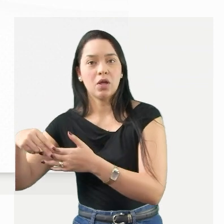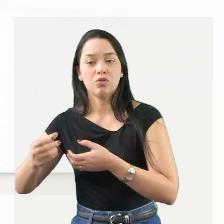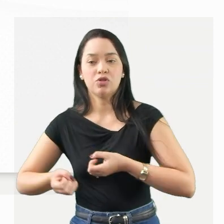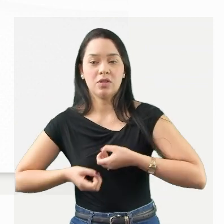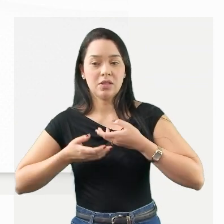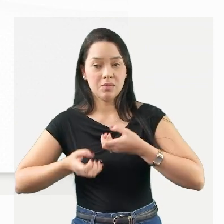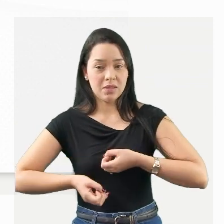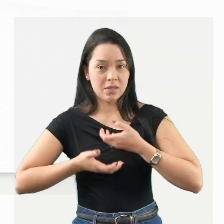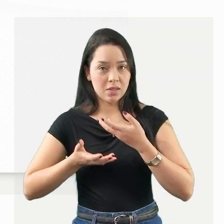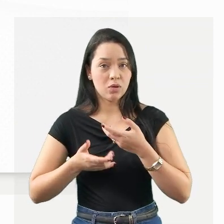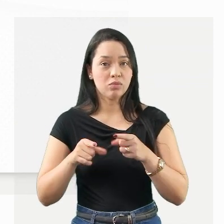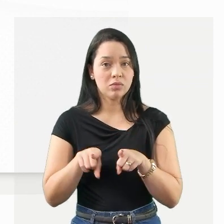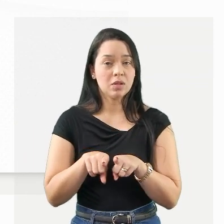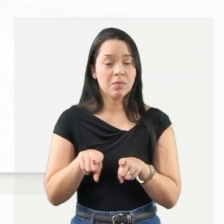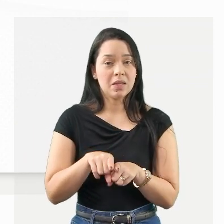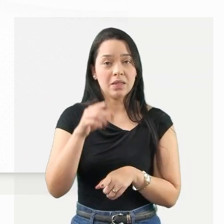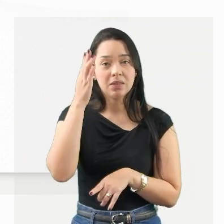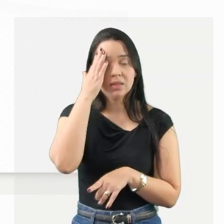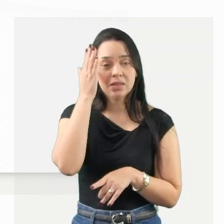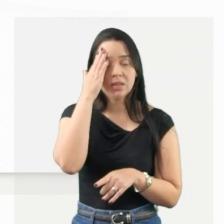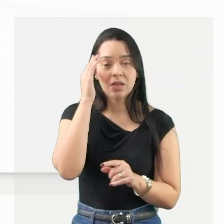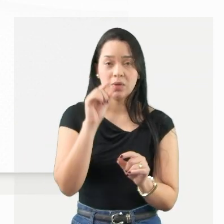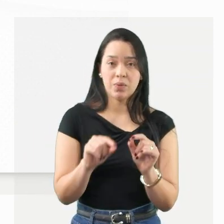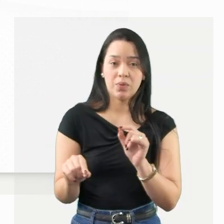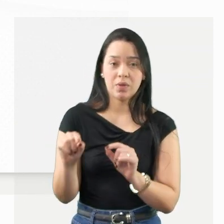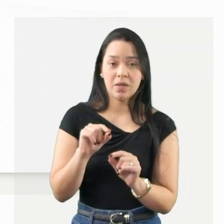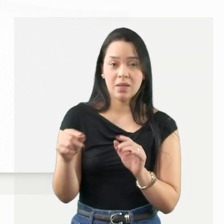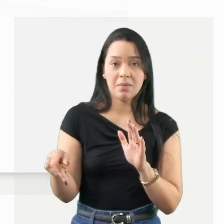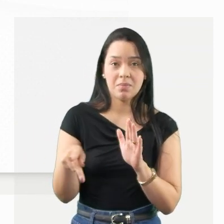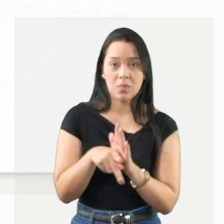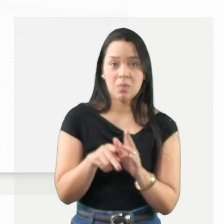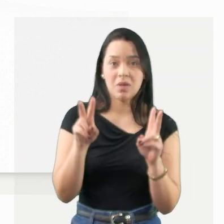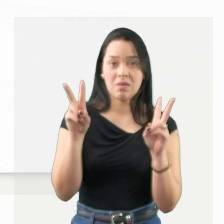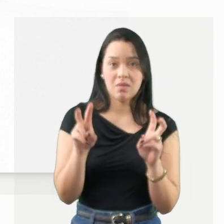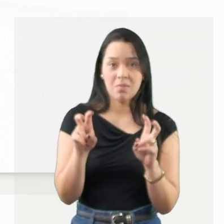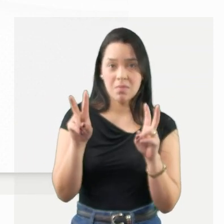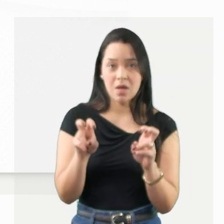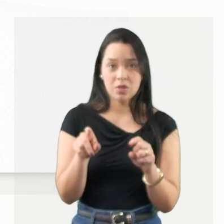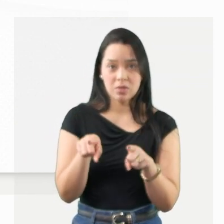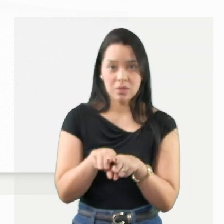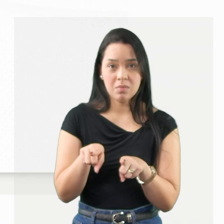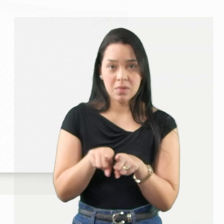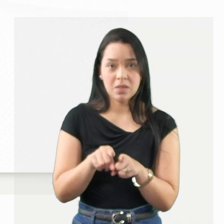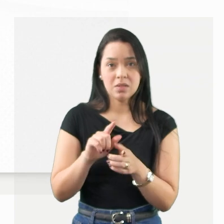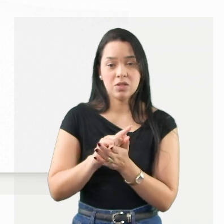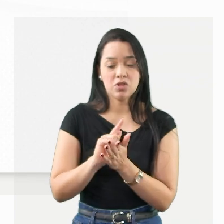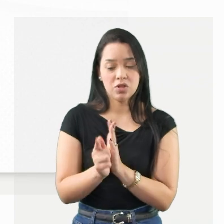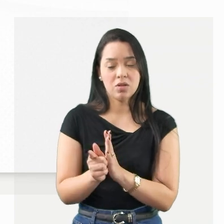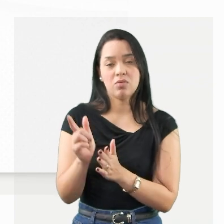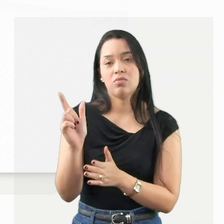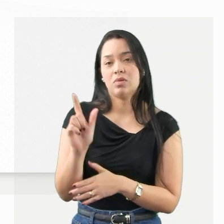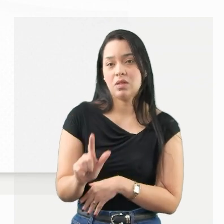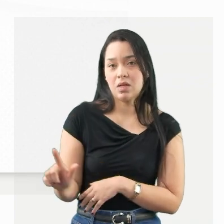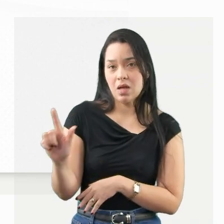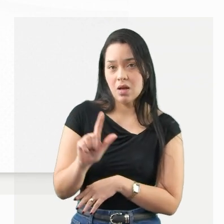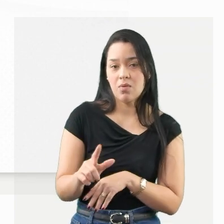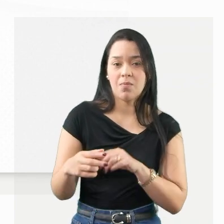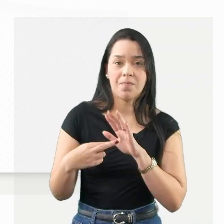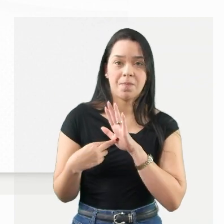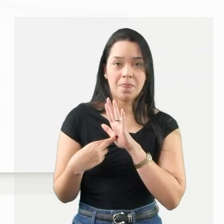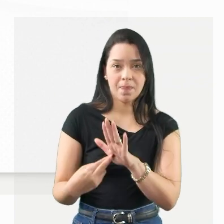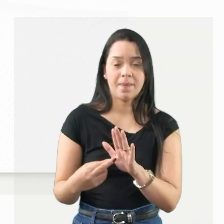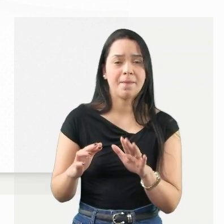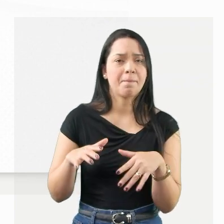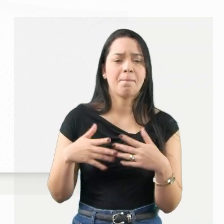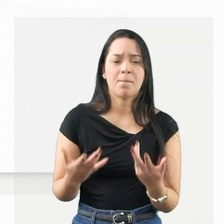expressão. Isso a gente vai entender, sobretudo, em razão da própria temática, né, que esse gênero literário ele representa, né? Então, o que é literatura de